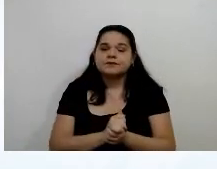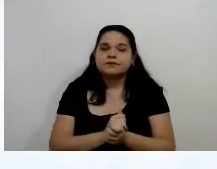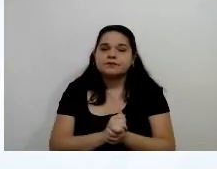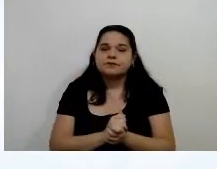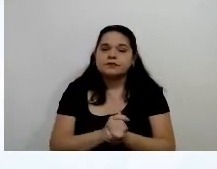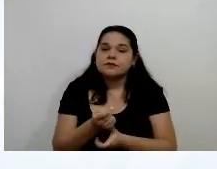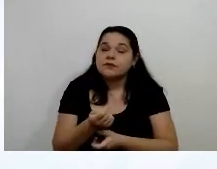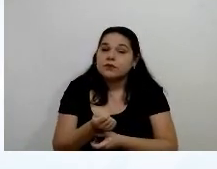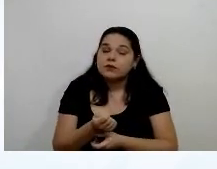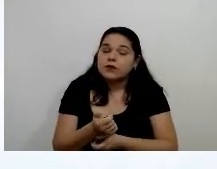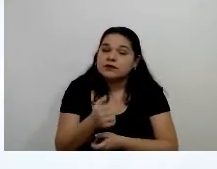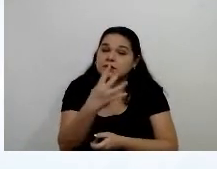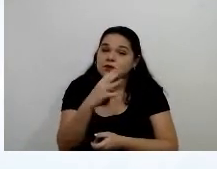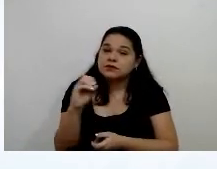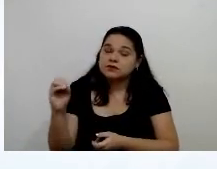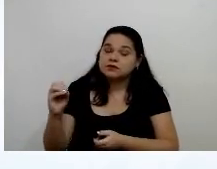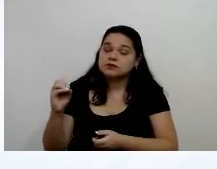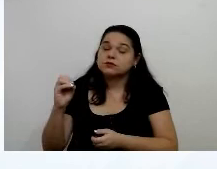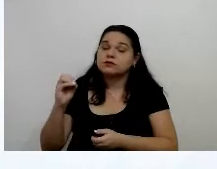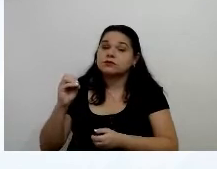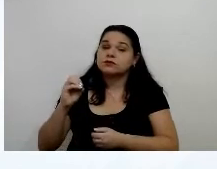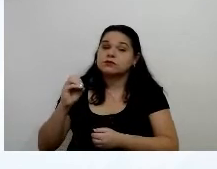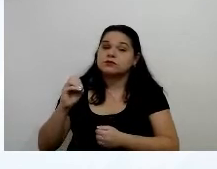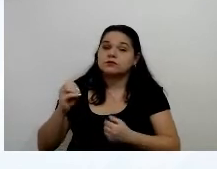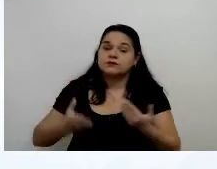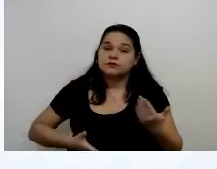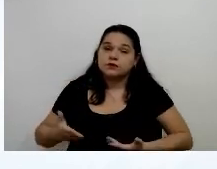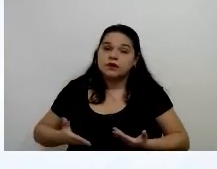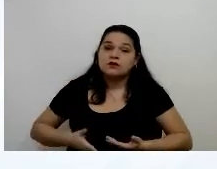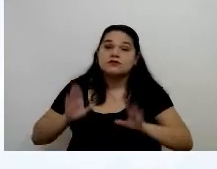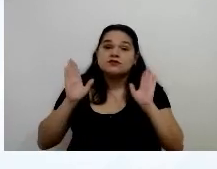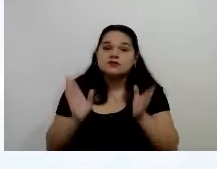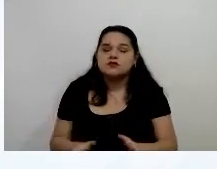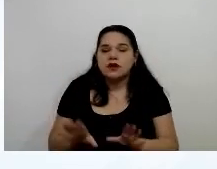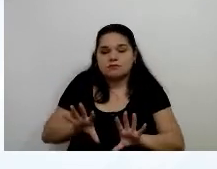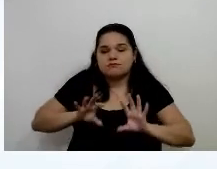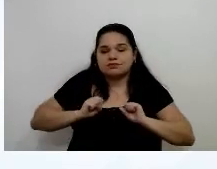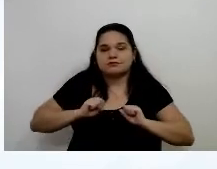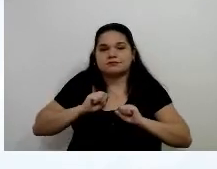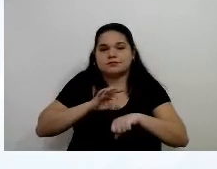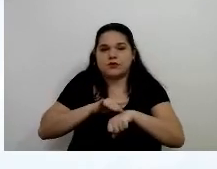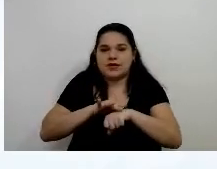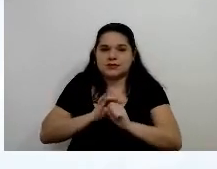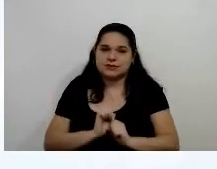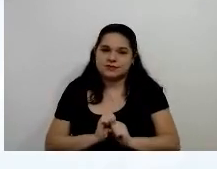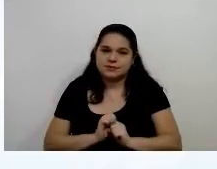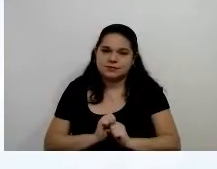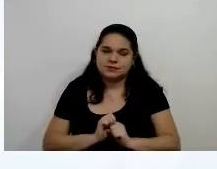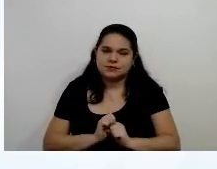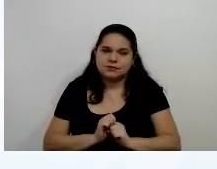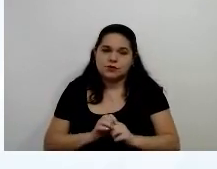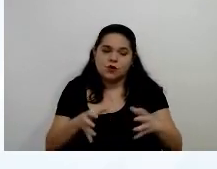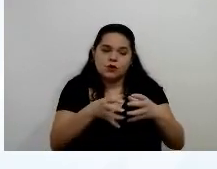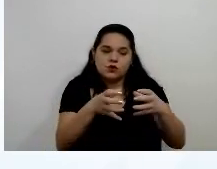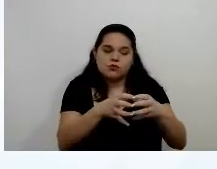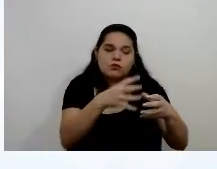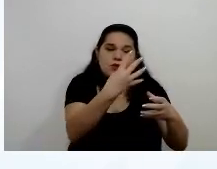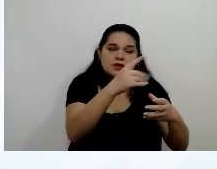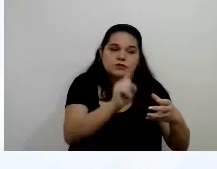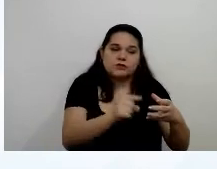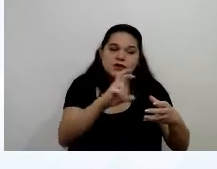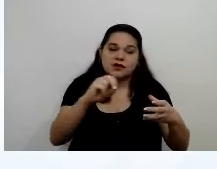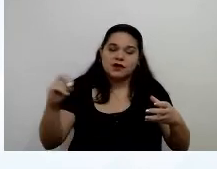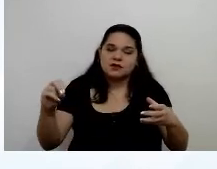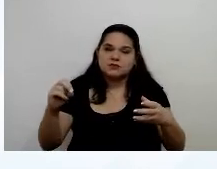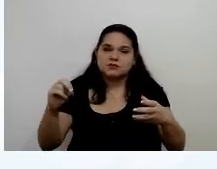quase 400 companheiros que já foram contaminados, num público de 4.500 trabalhadores da